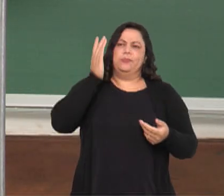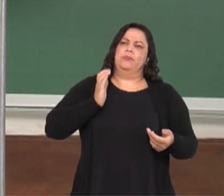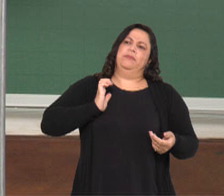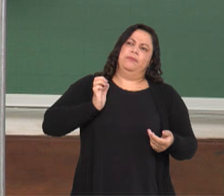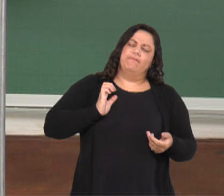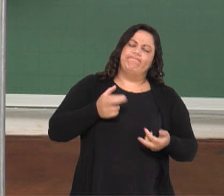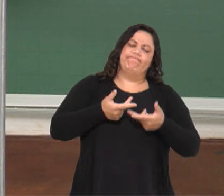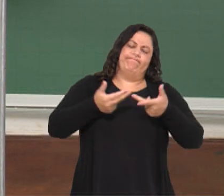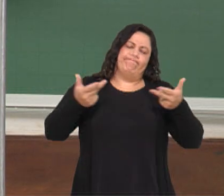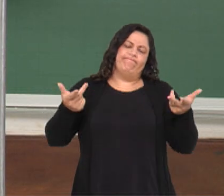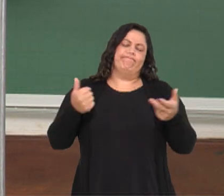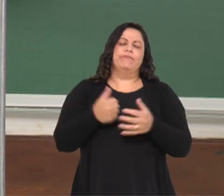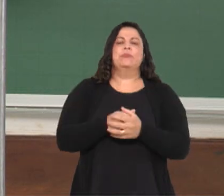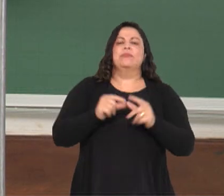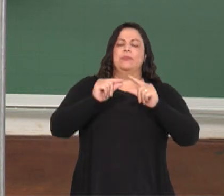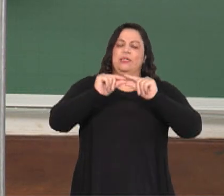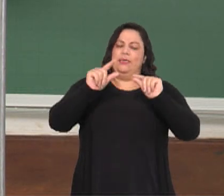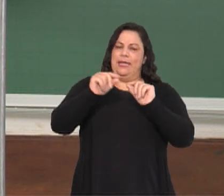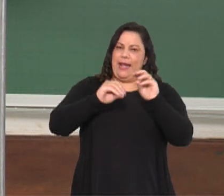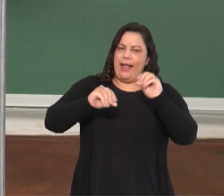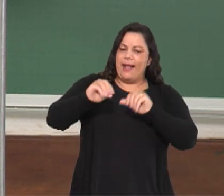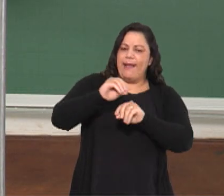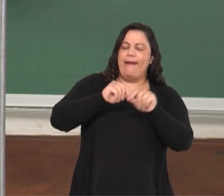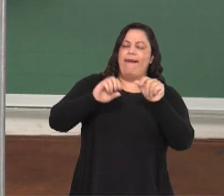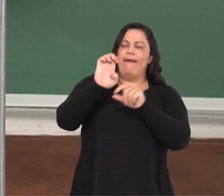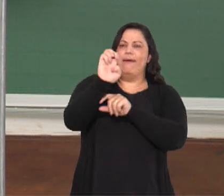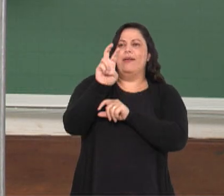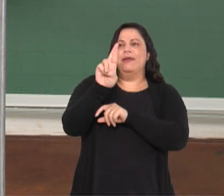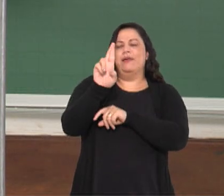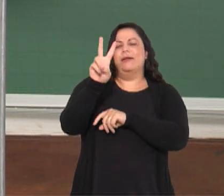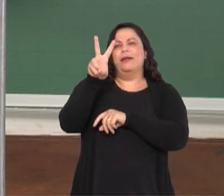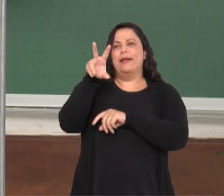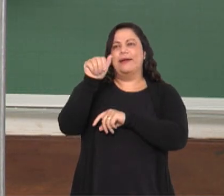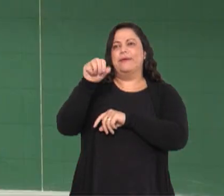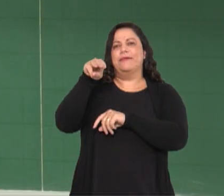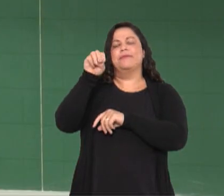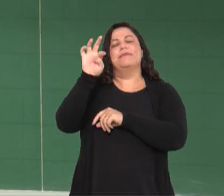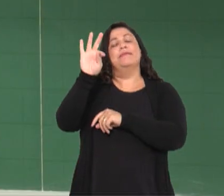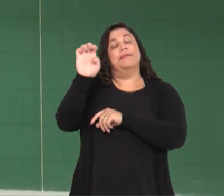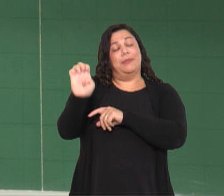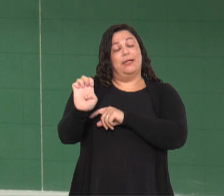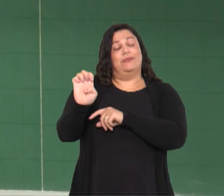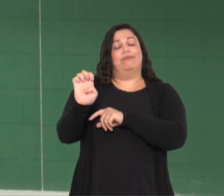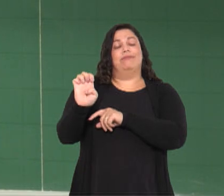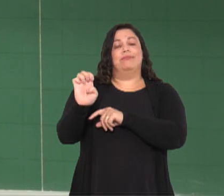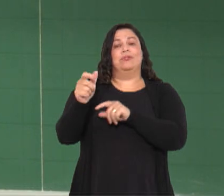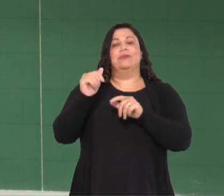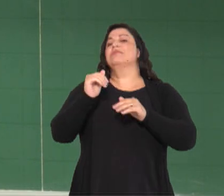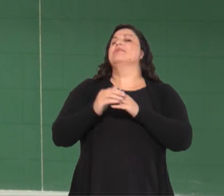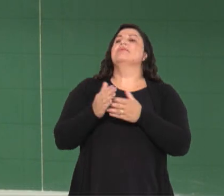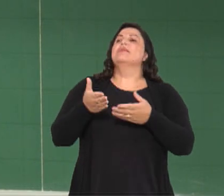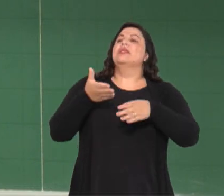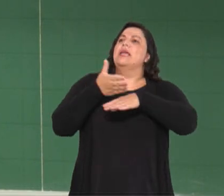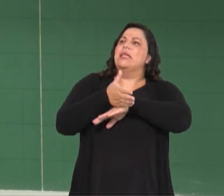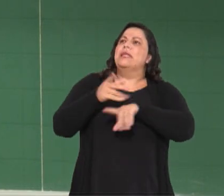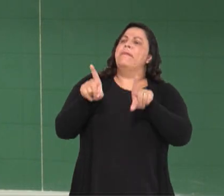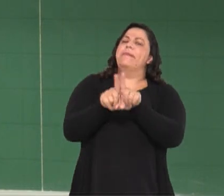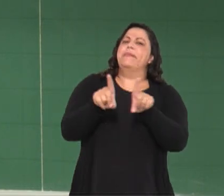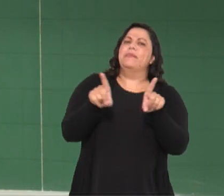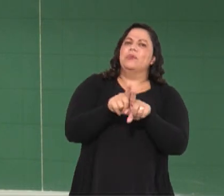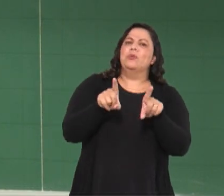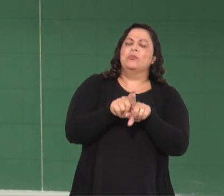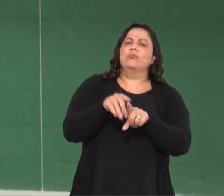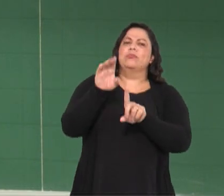E a erva mate, então, ela trouxe um grande desenvolvimento e ocupação, né, um início de uma ocupação realmente efetiva